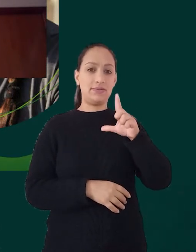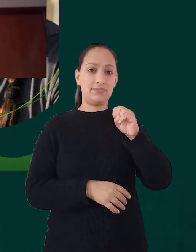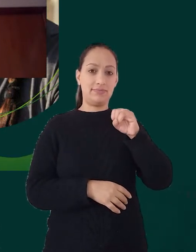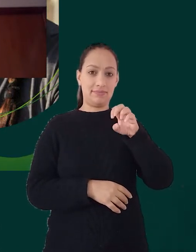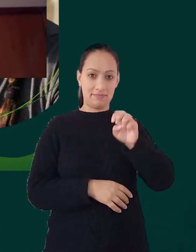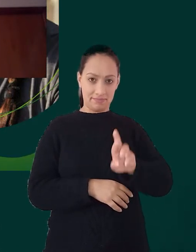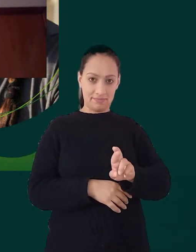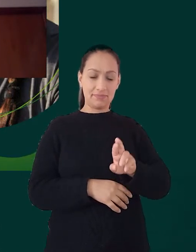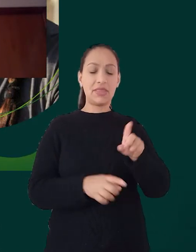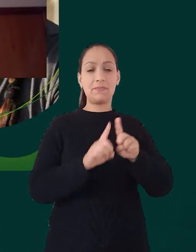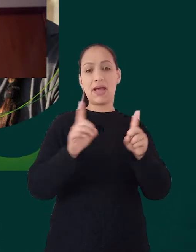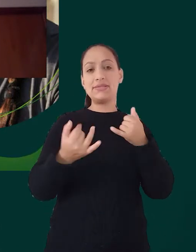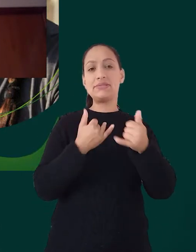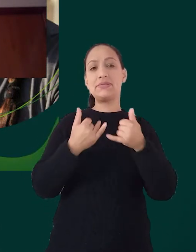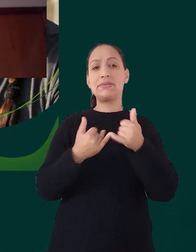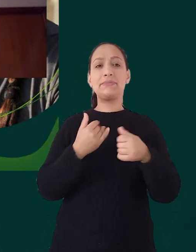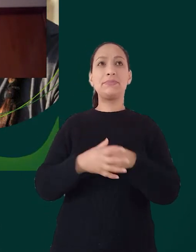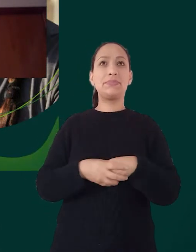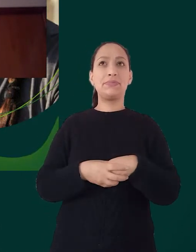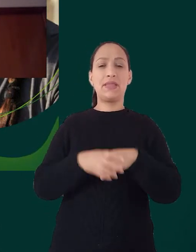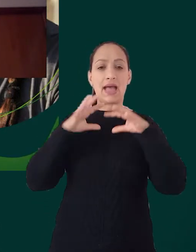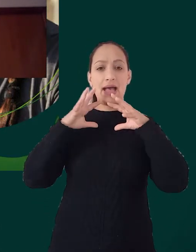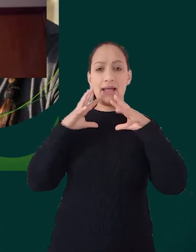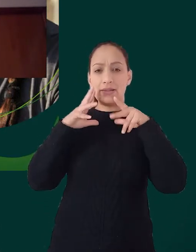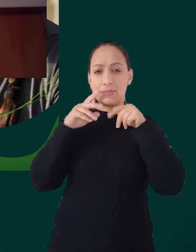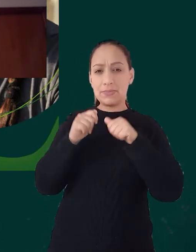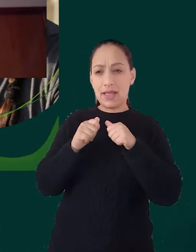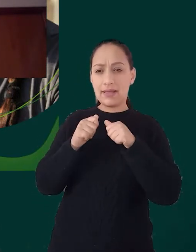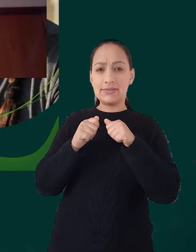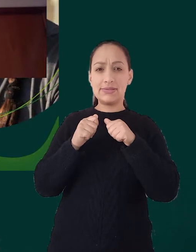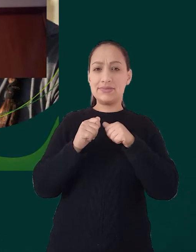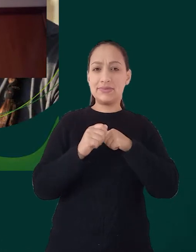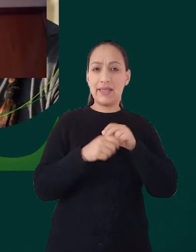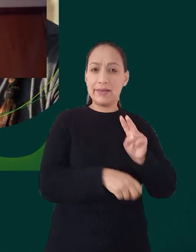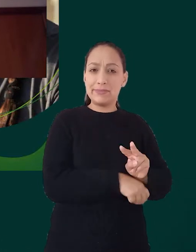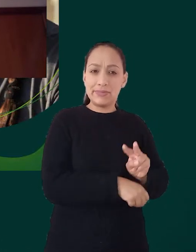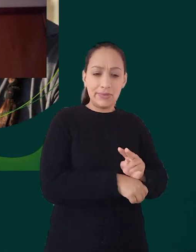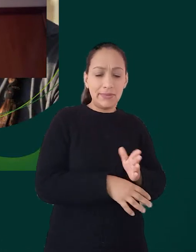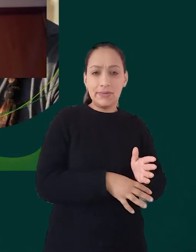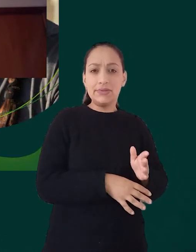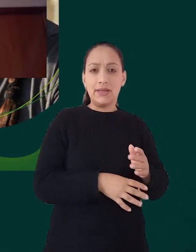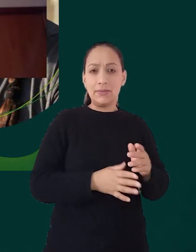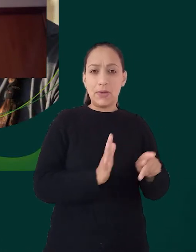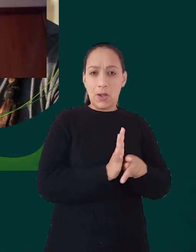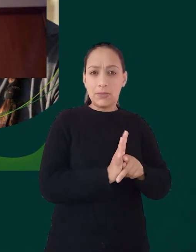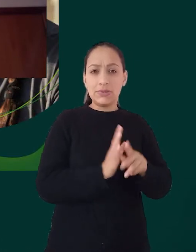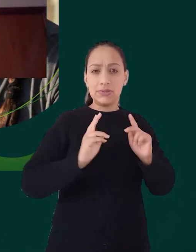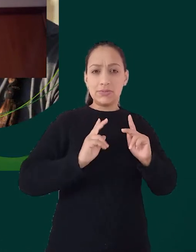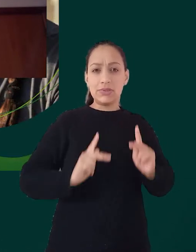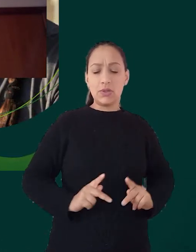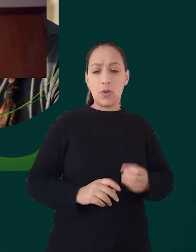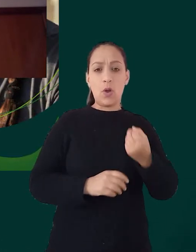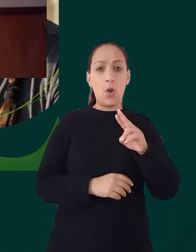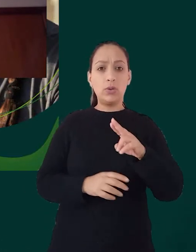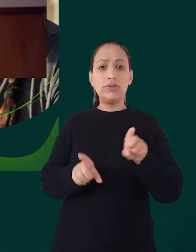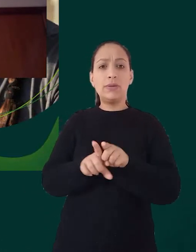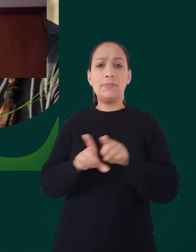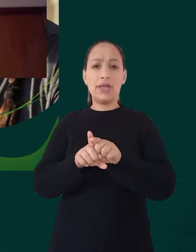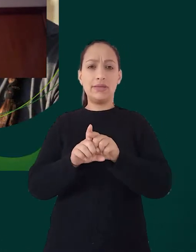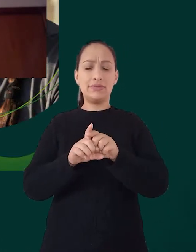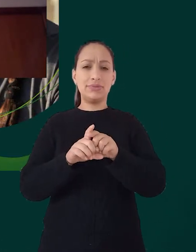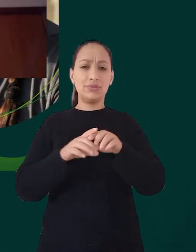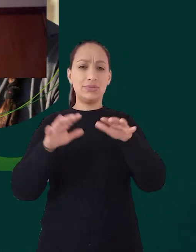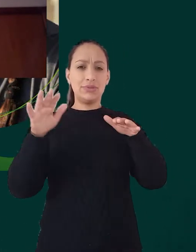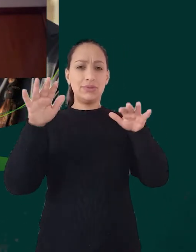tanto, por exemplo, tanto os animais de estimação, quanto os zumbis, quanto os animais, os outros monstros que possuem no